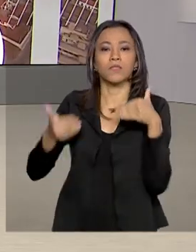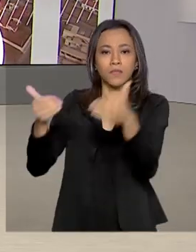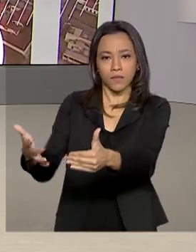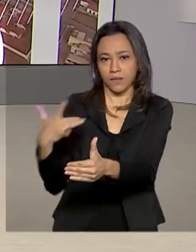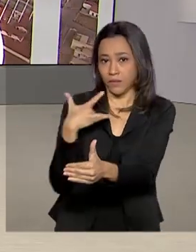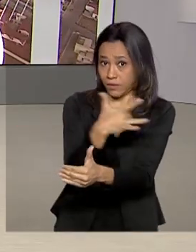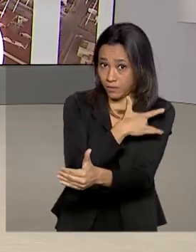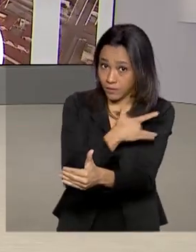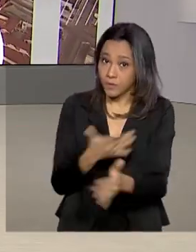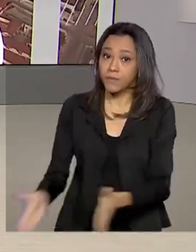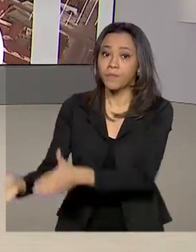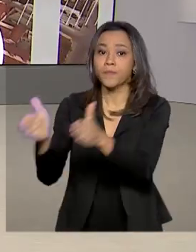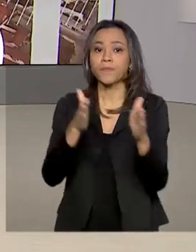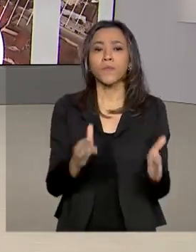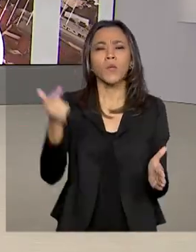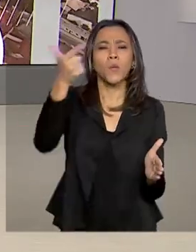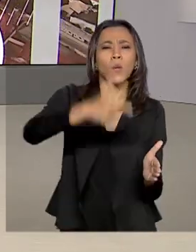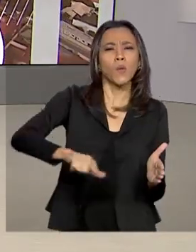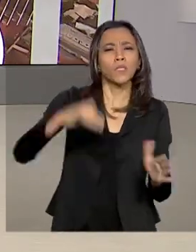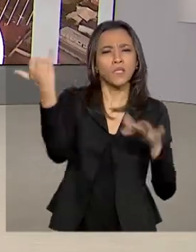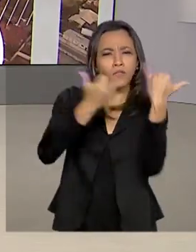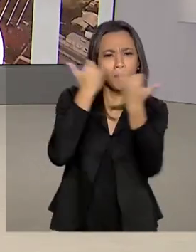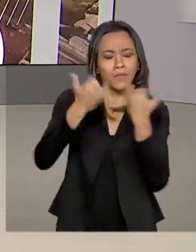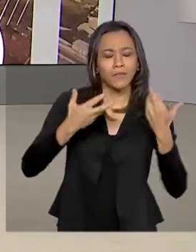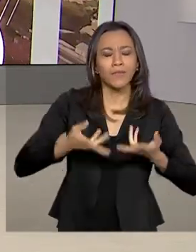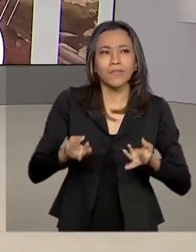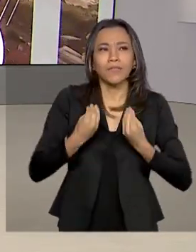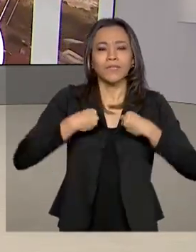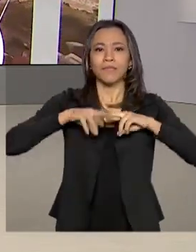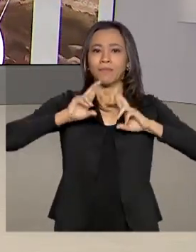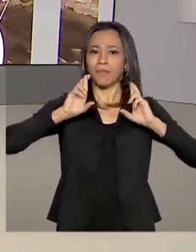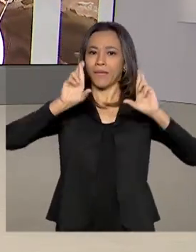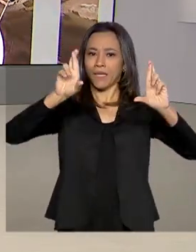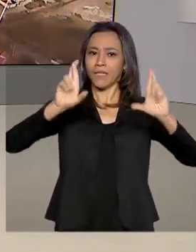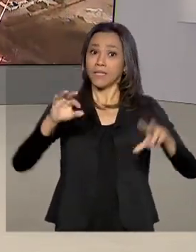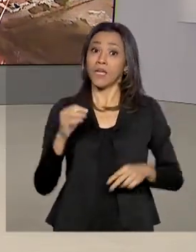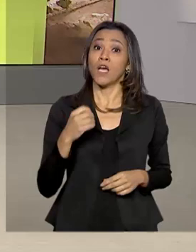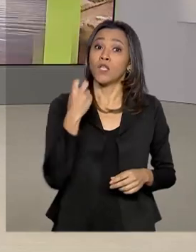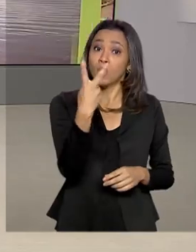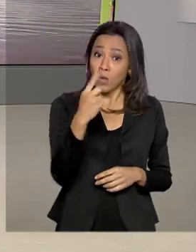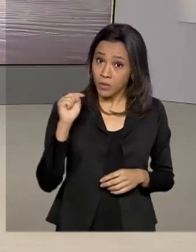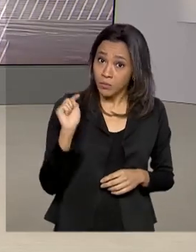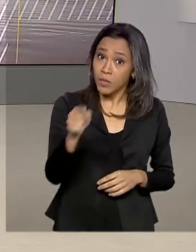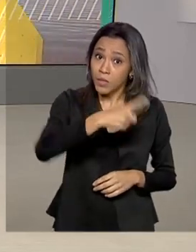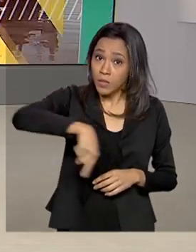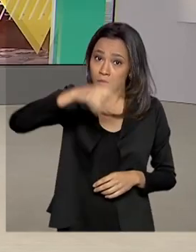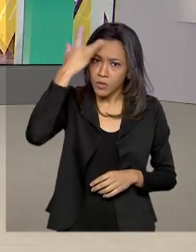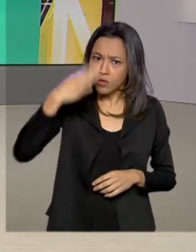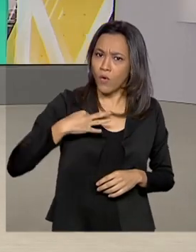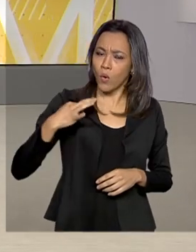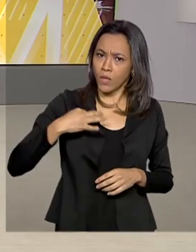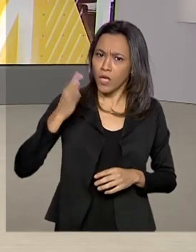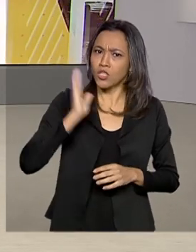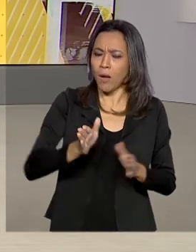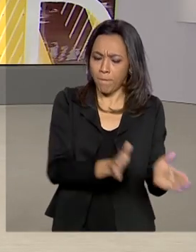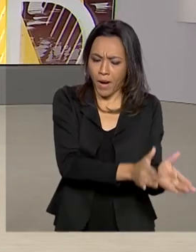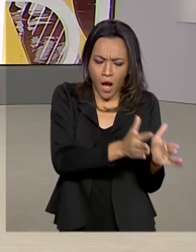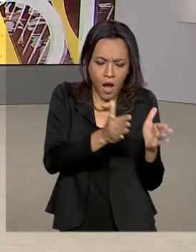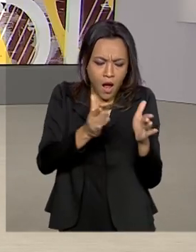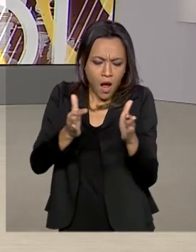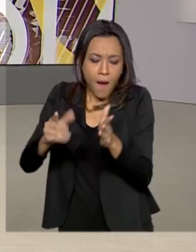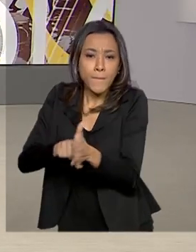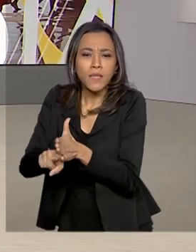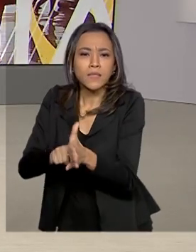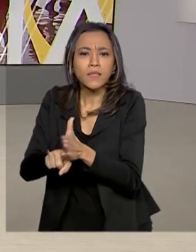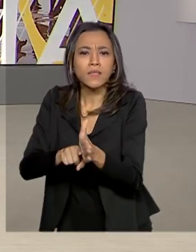Agora uma notícia que traz esperança. 2 mil voluntários brasileiros já participam da fase final da pesquisa de uma